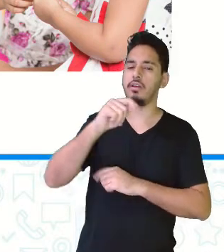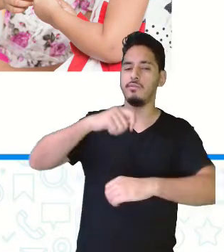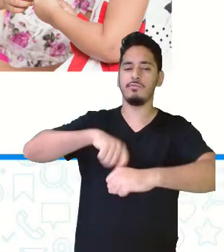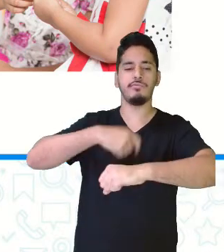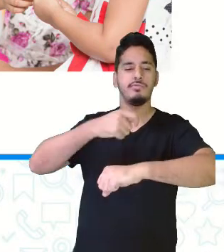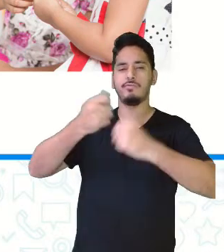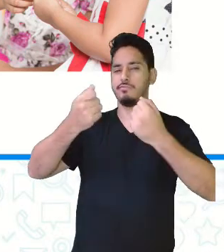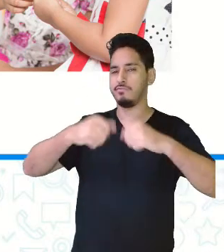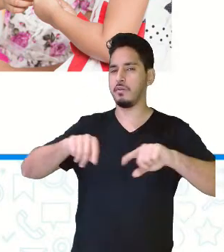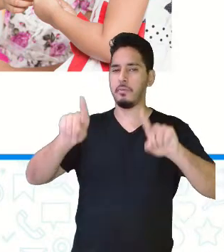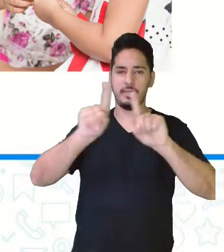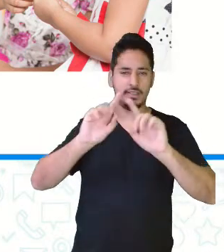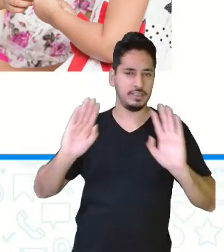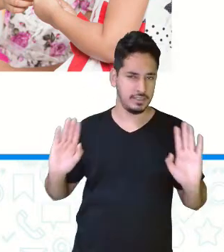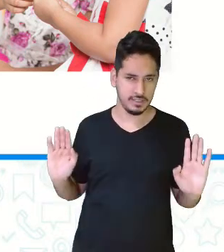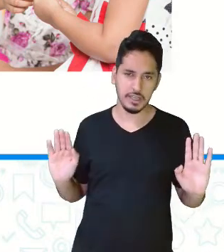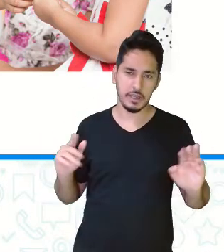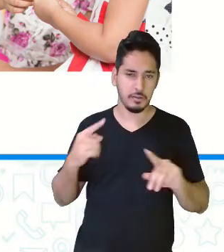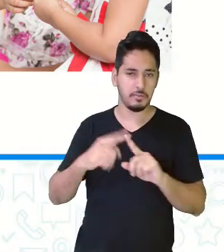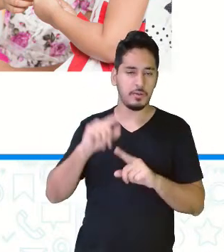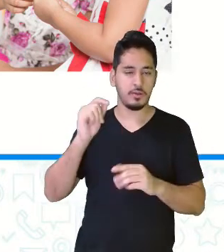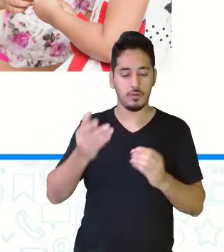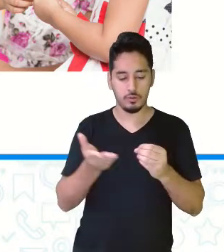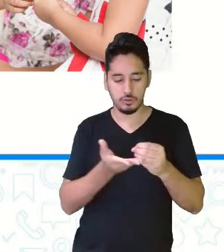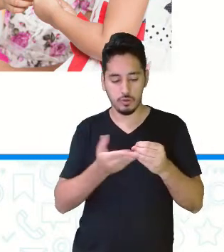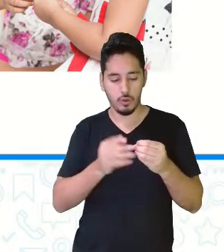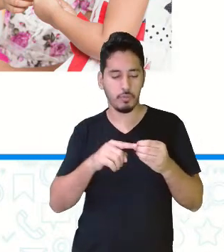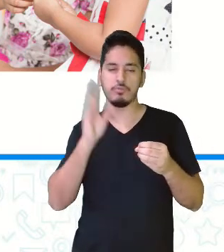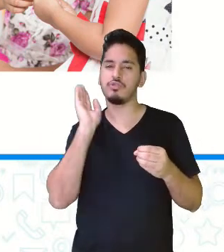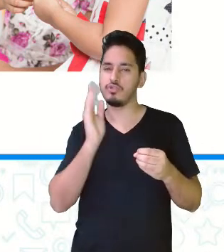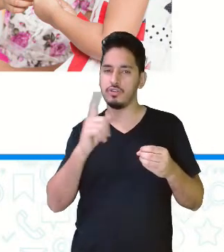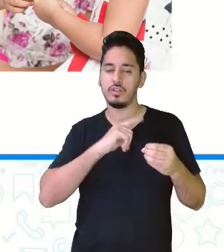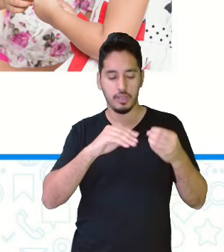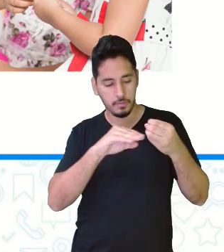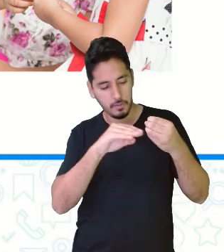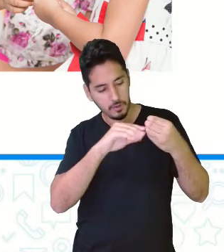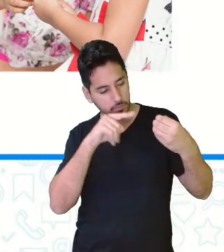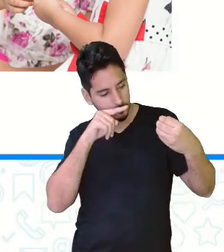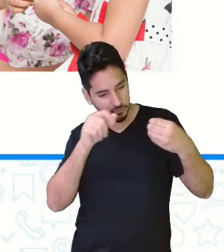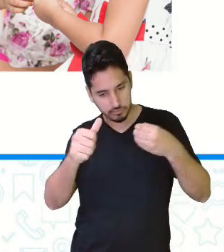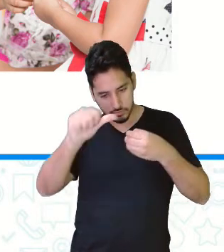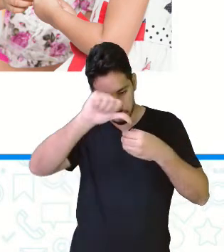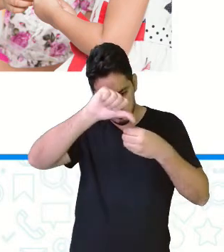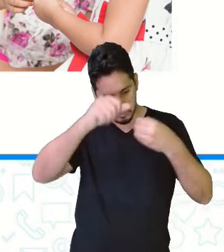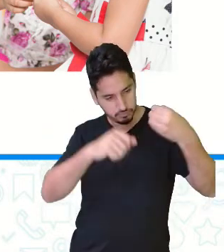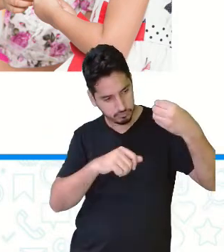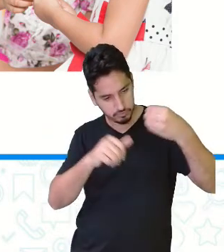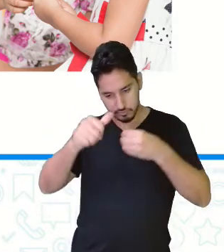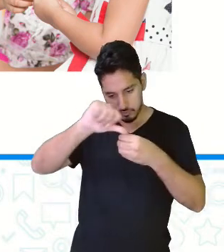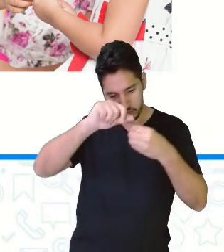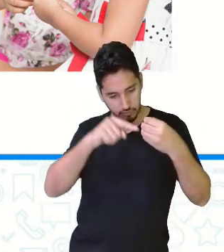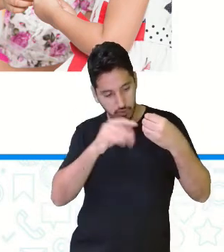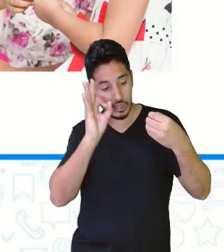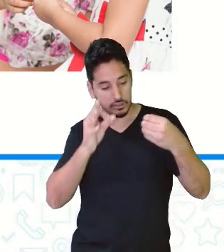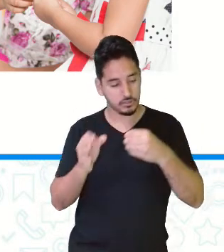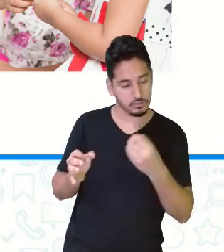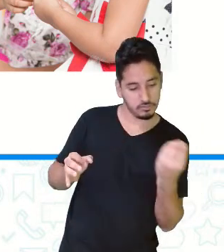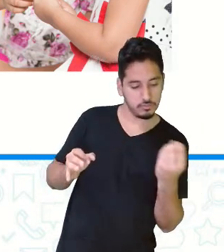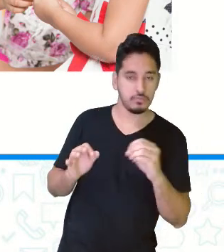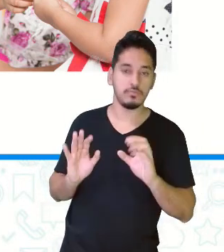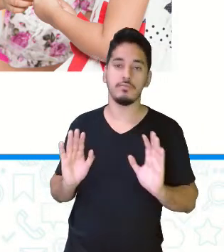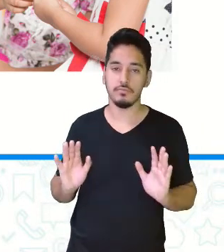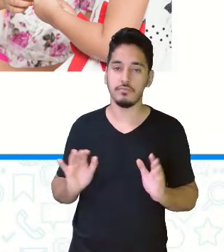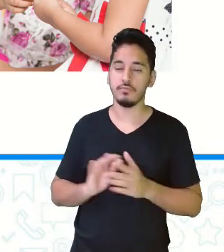vai precisar disso, porque os copos medidores já têm as quantidades exatas. E o outro